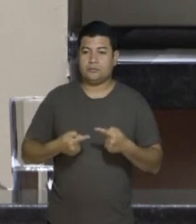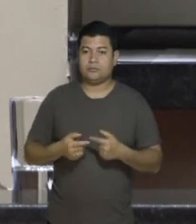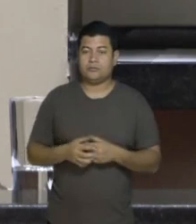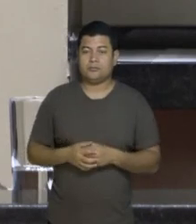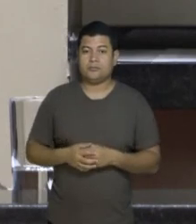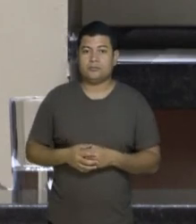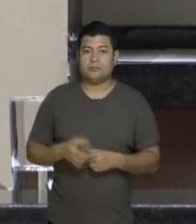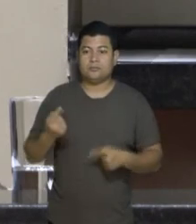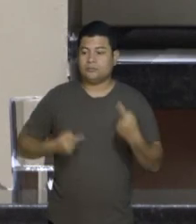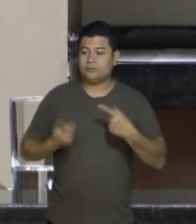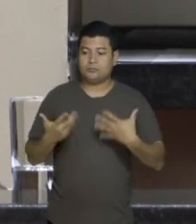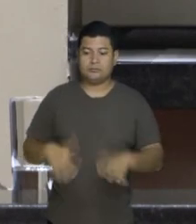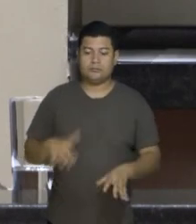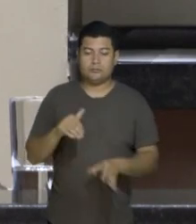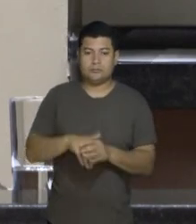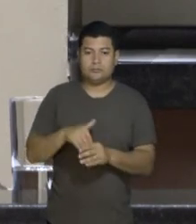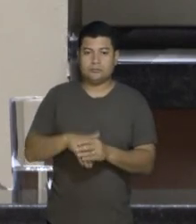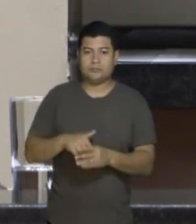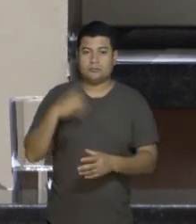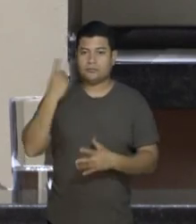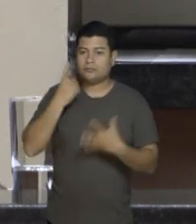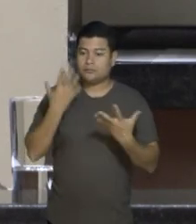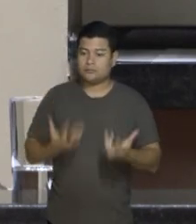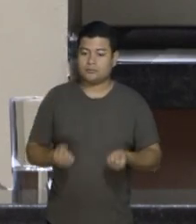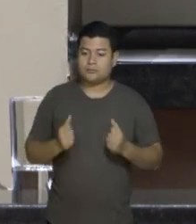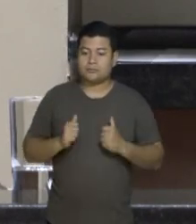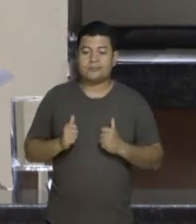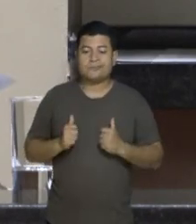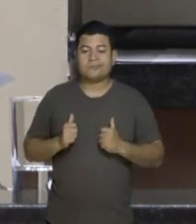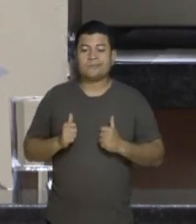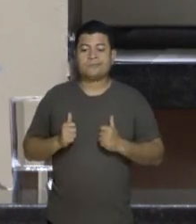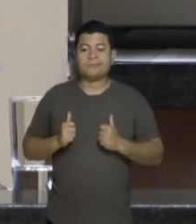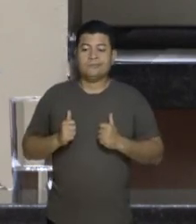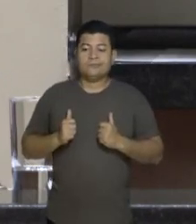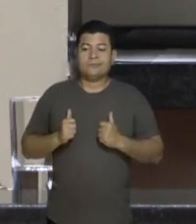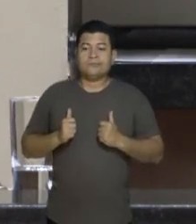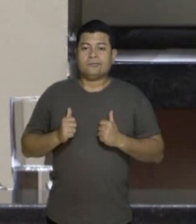Não havendo quem queira discutir, em votação. Deputados que aprovam, permaneçam como se encontram.